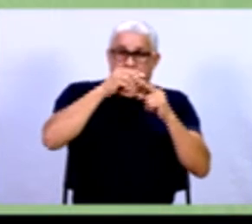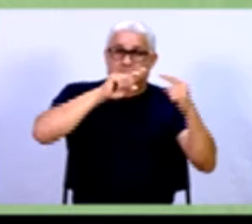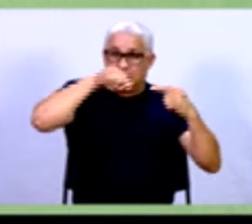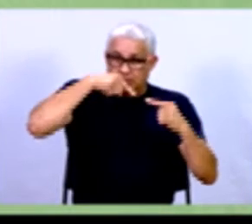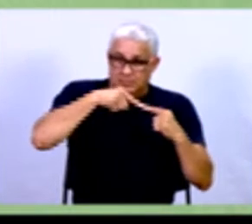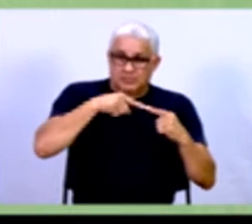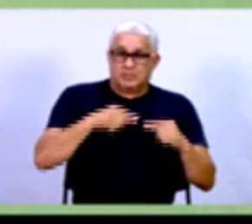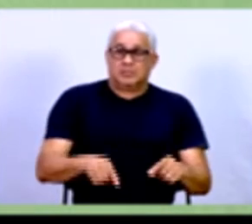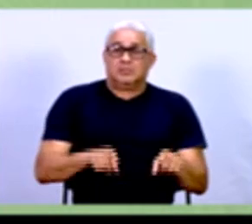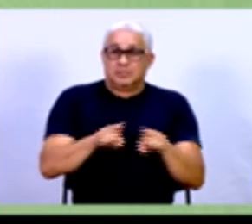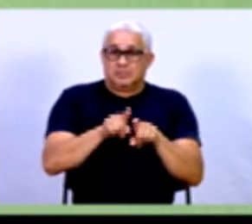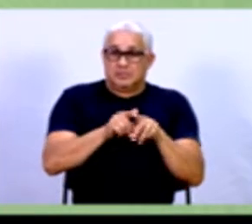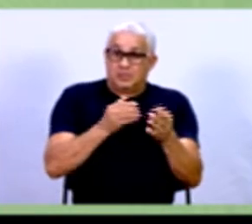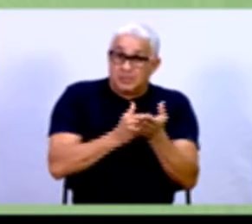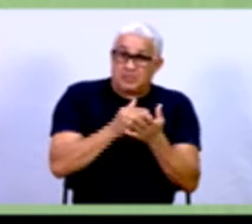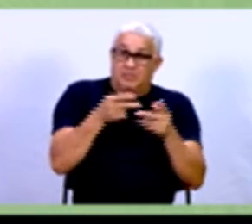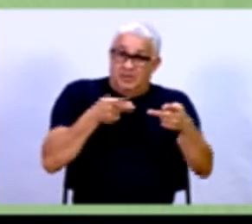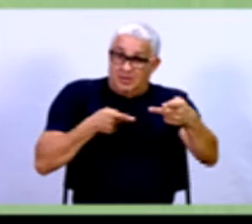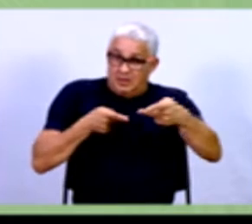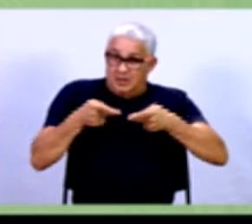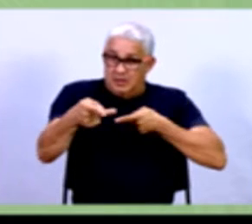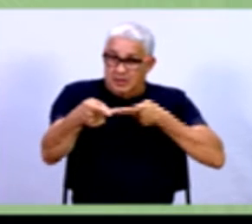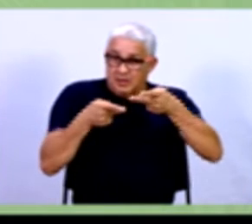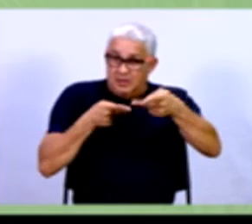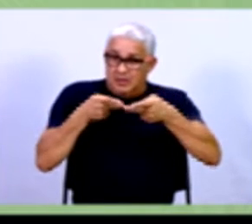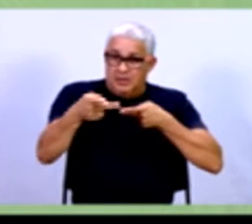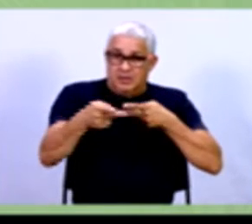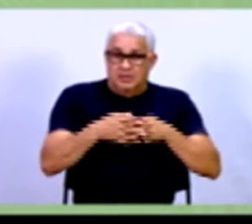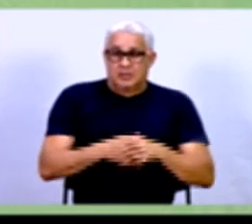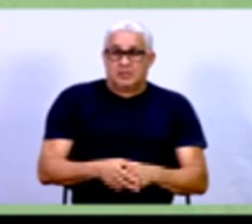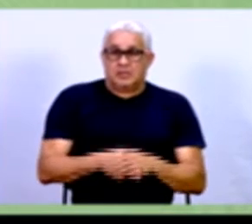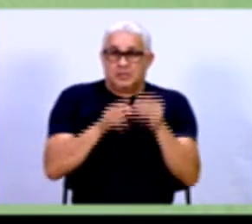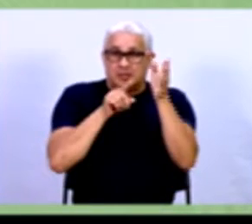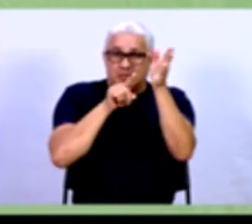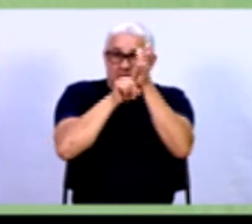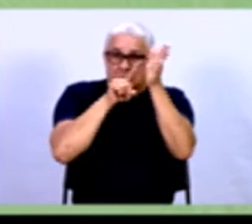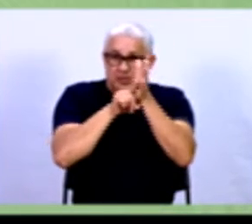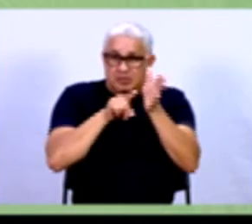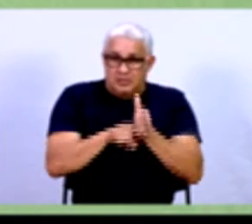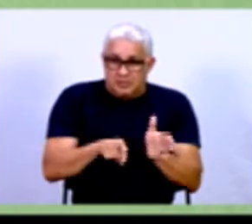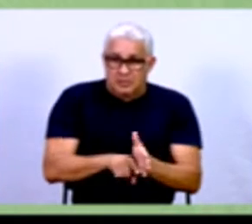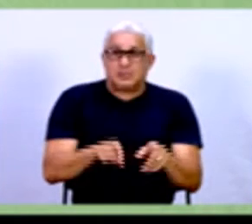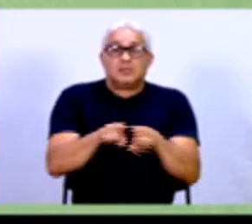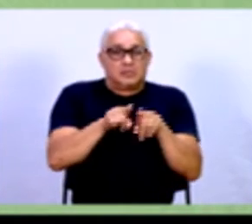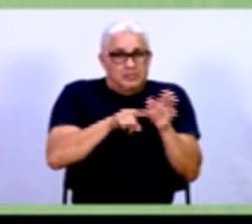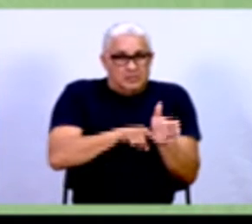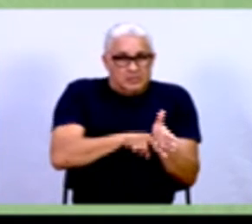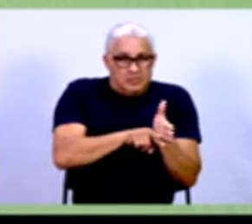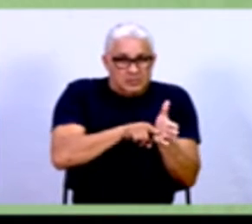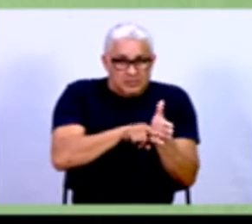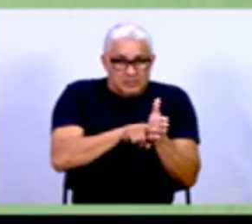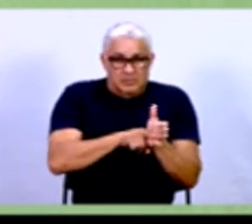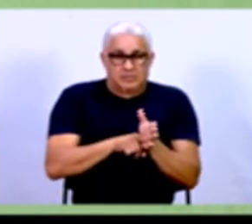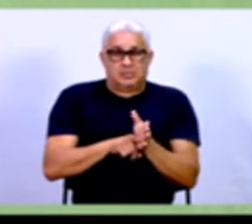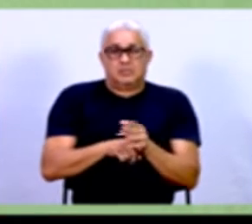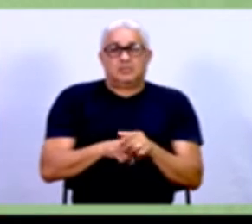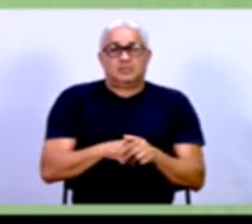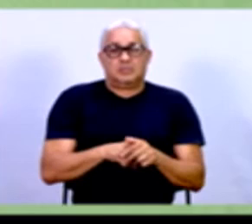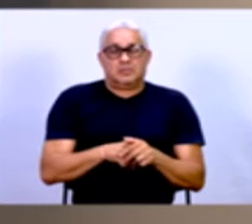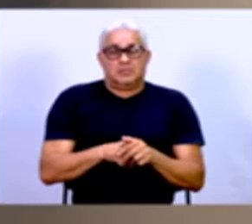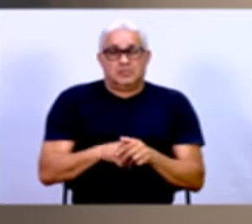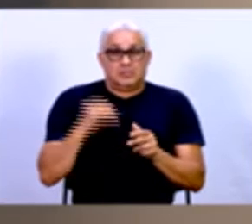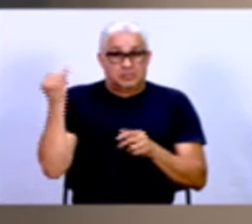começar o quê? Planejar o nosso questionário e a nossa pesquisa. É muito interessante